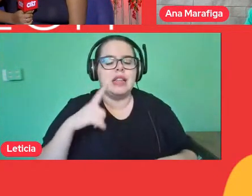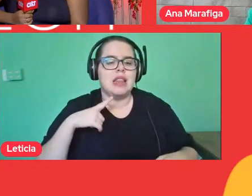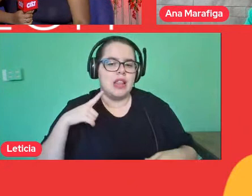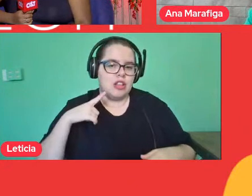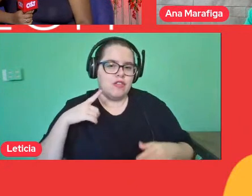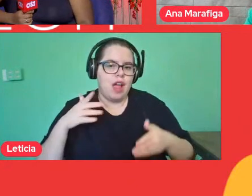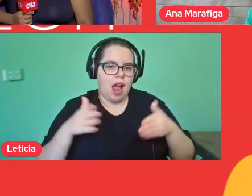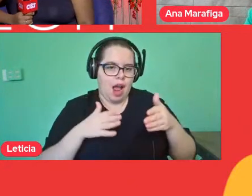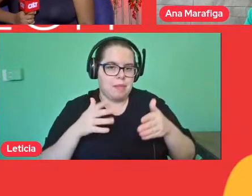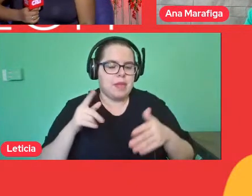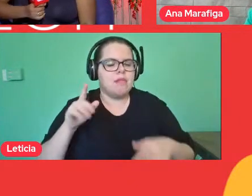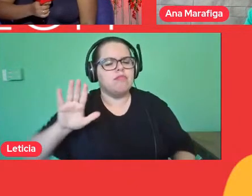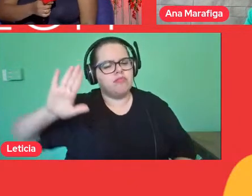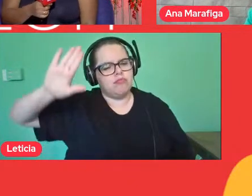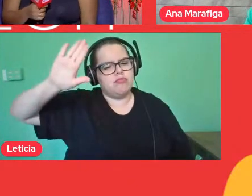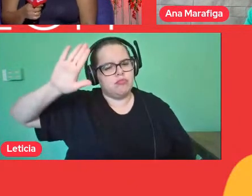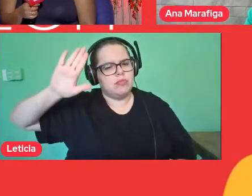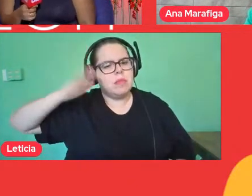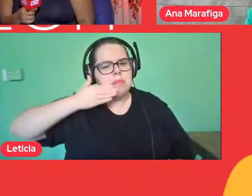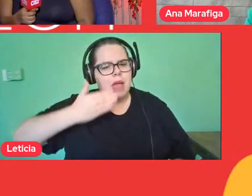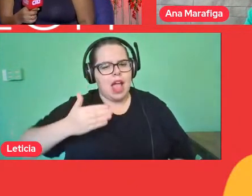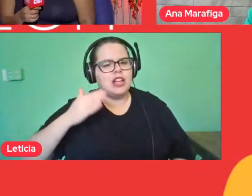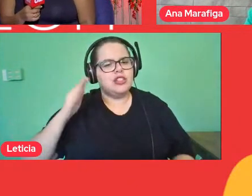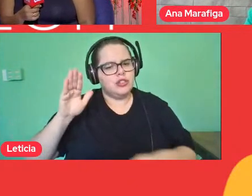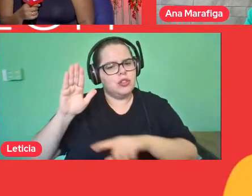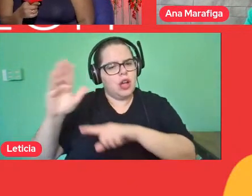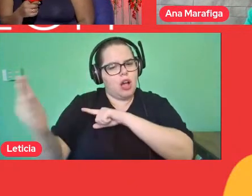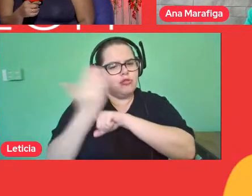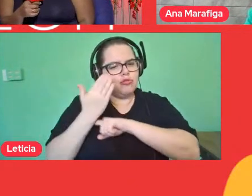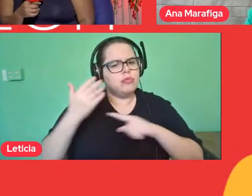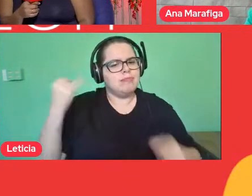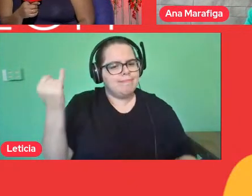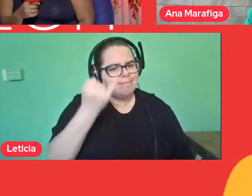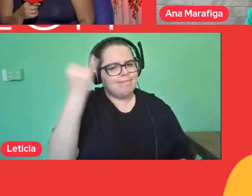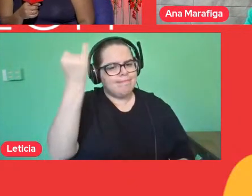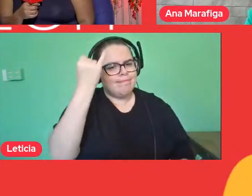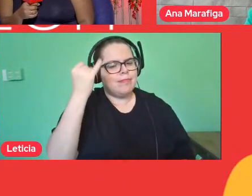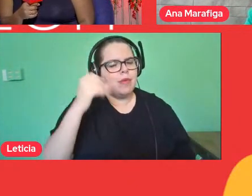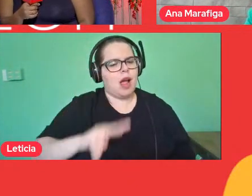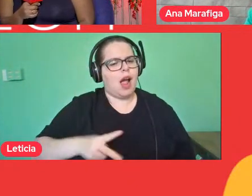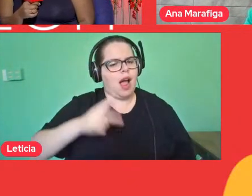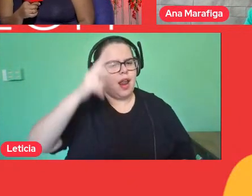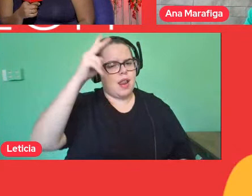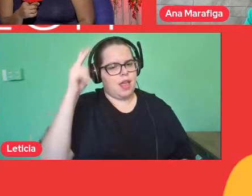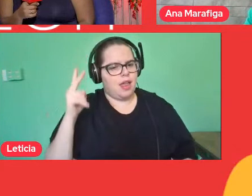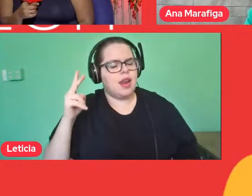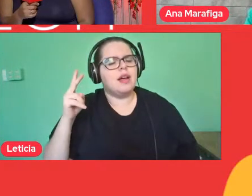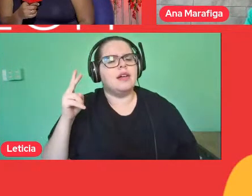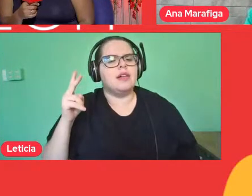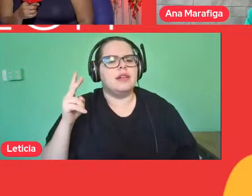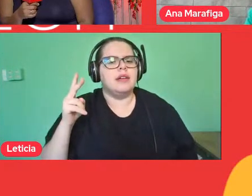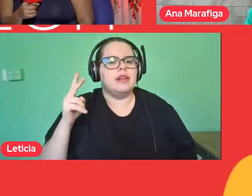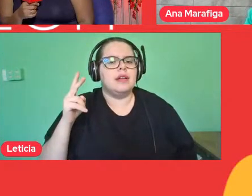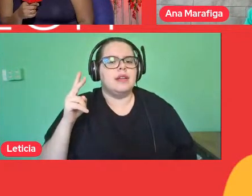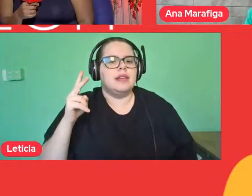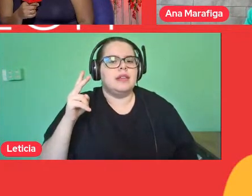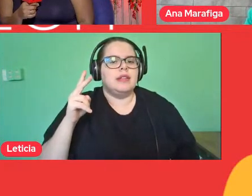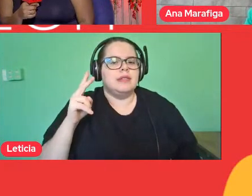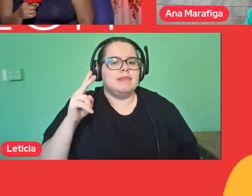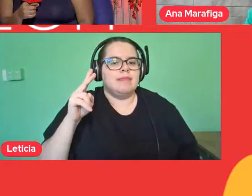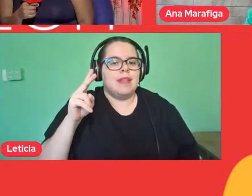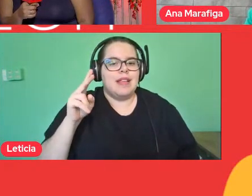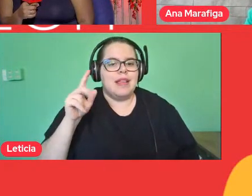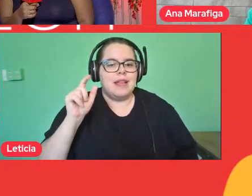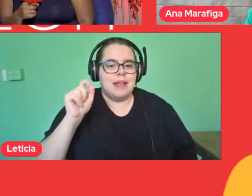nesse caminho, levante a mão e peça ajuda, isso vai ser muito importante para você, e faz muito... Quem